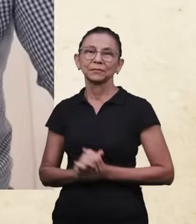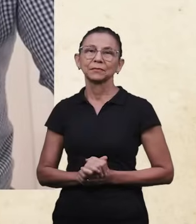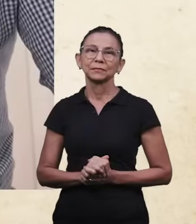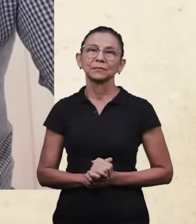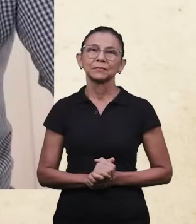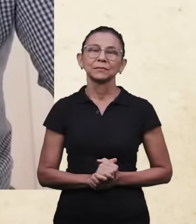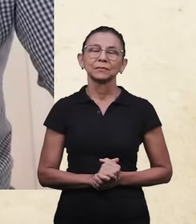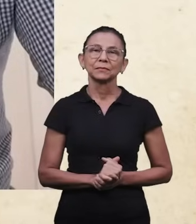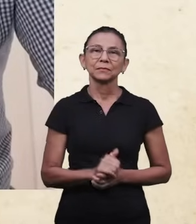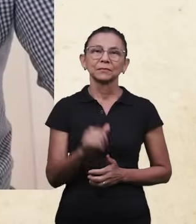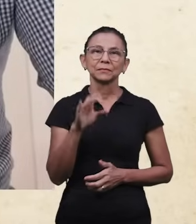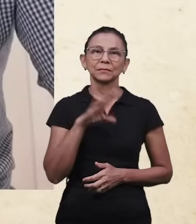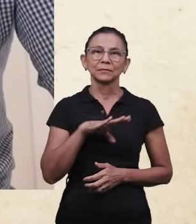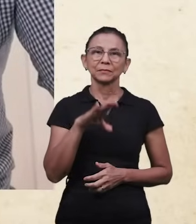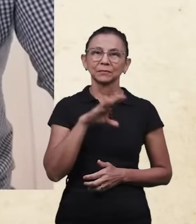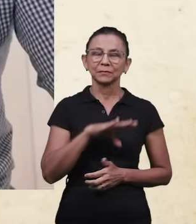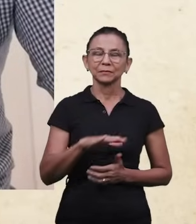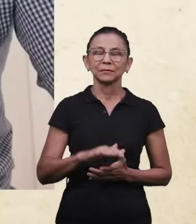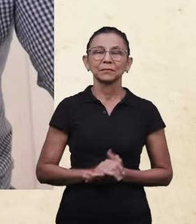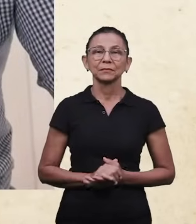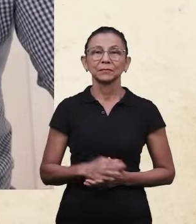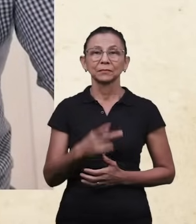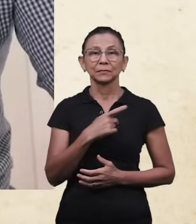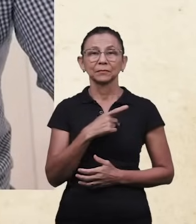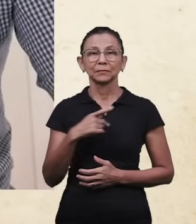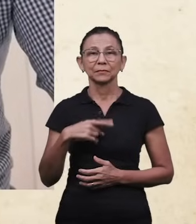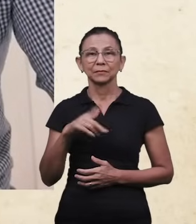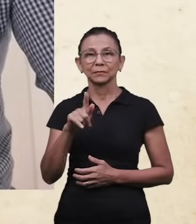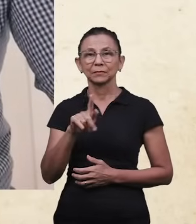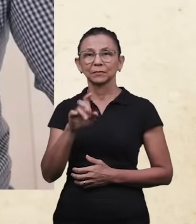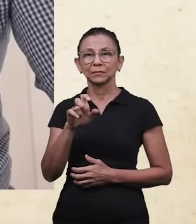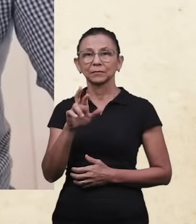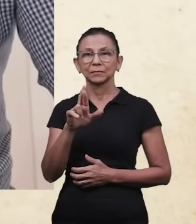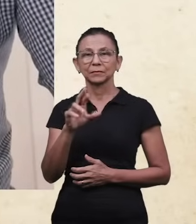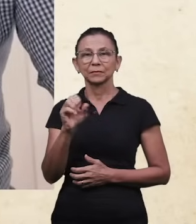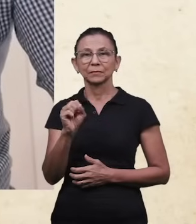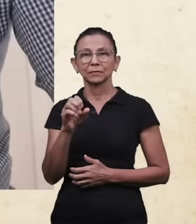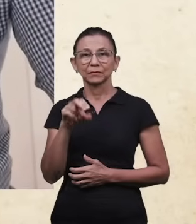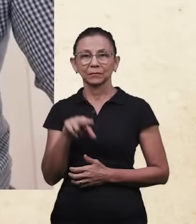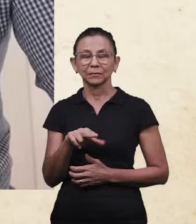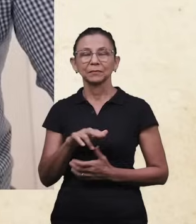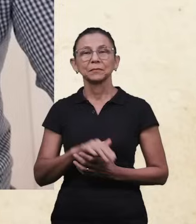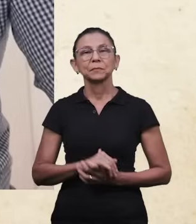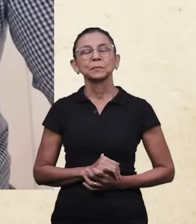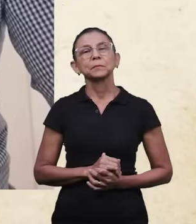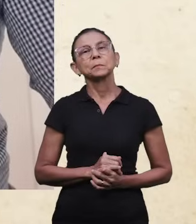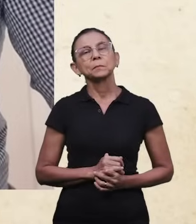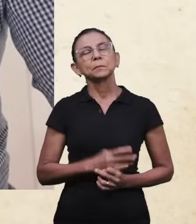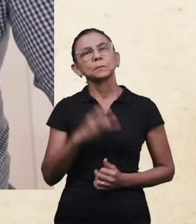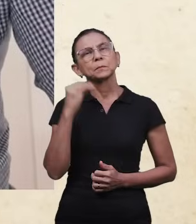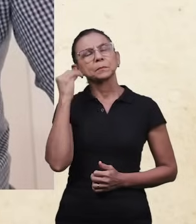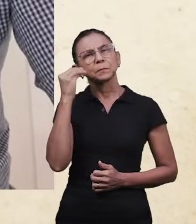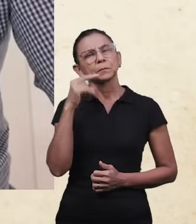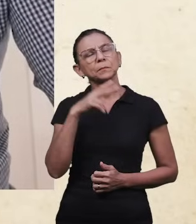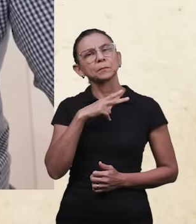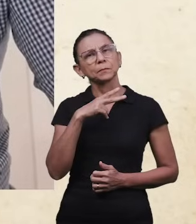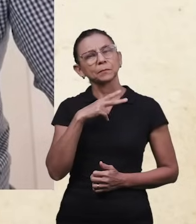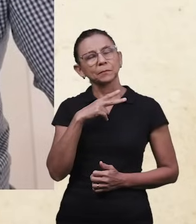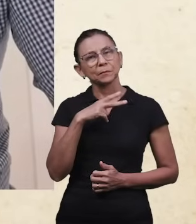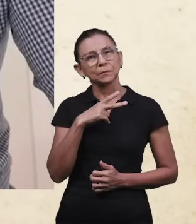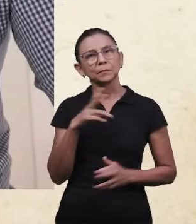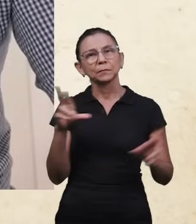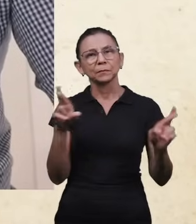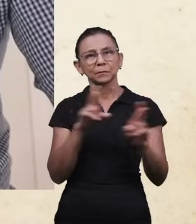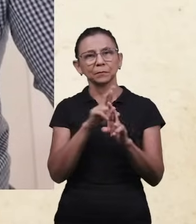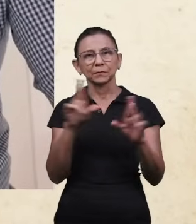Portugal, ministério do pastor Gerson Belucci e William Correia. E a minha experiência acerca